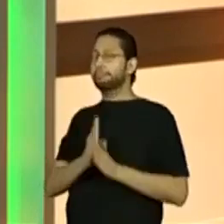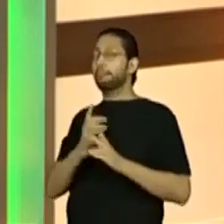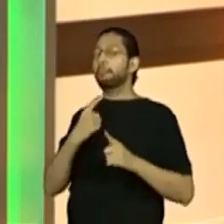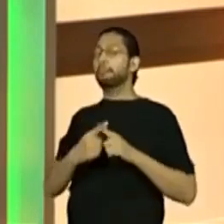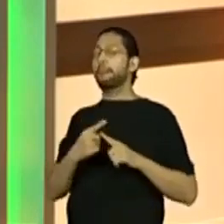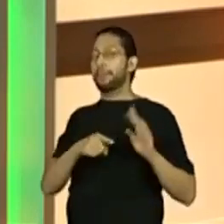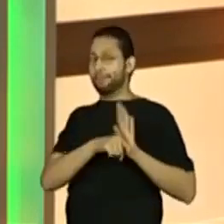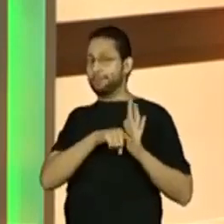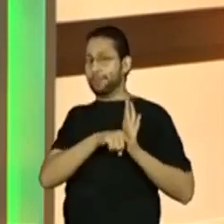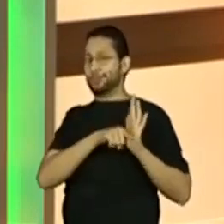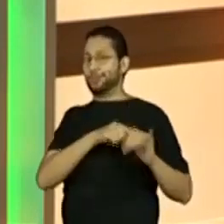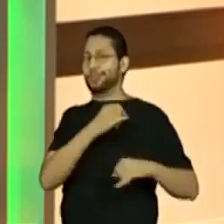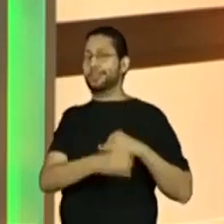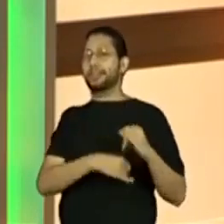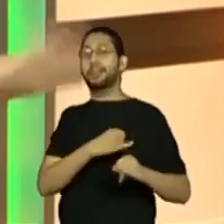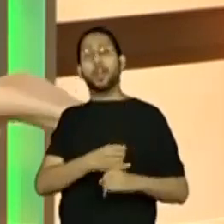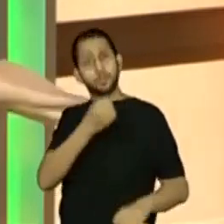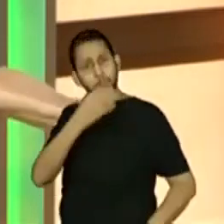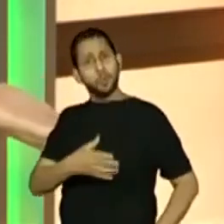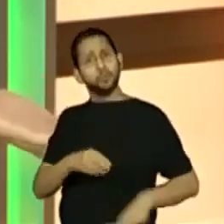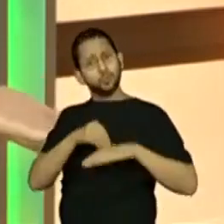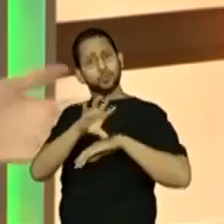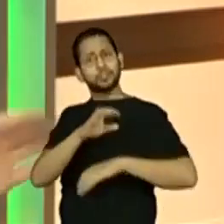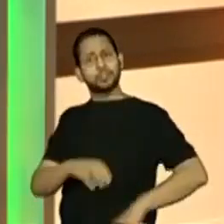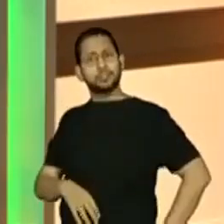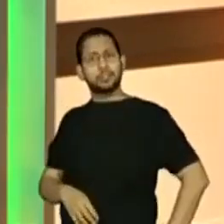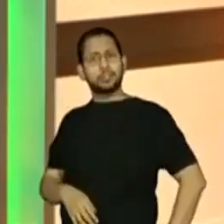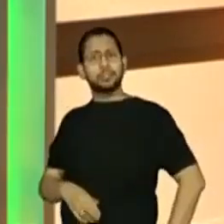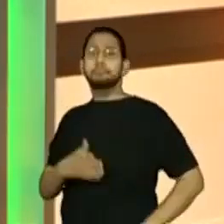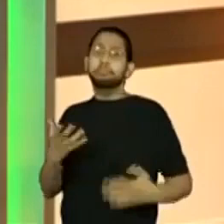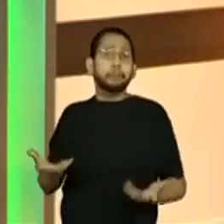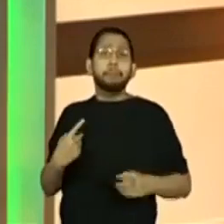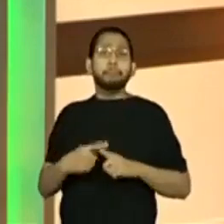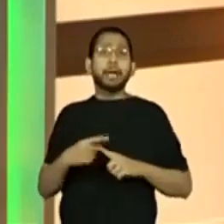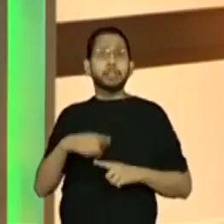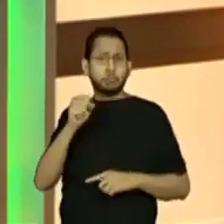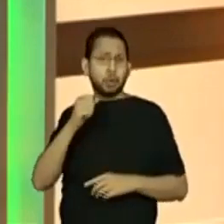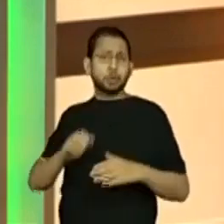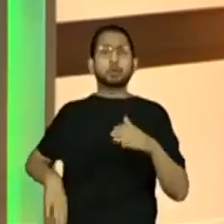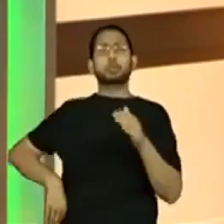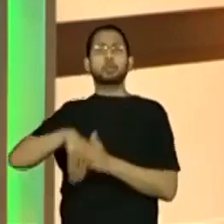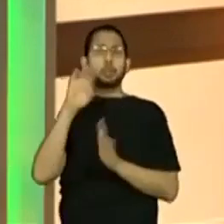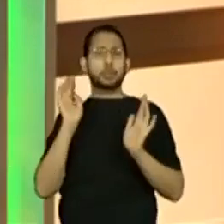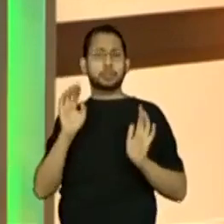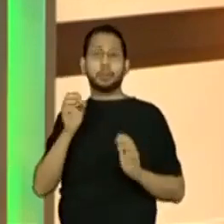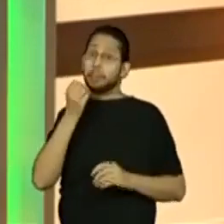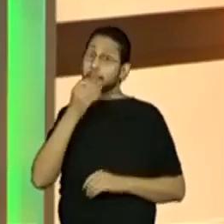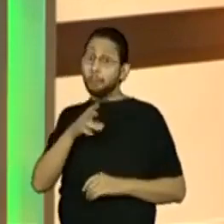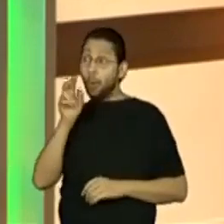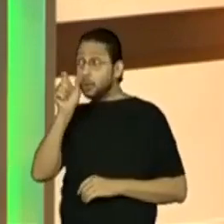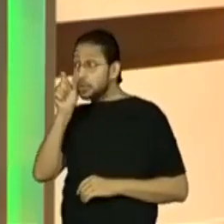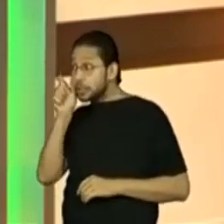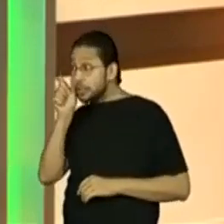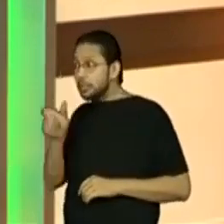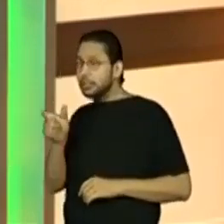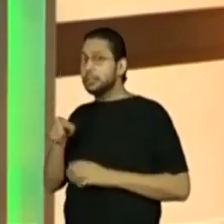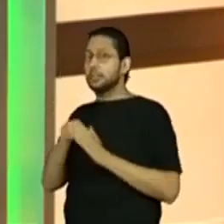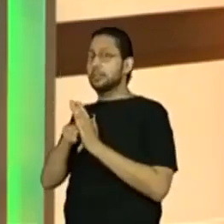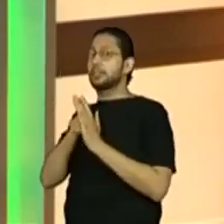boa dica. Vale a gente conferir a realidade, né? Porque a gente pode até Exatamente. chutar, mas é sempre bom a gente confirmar,